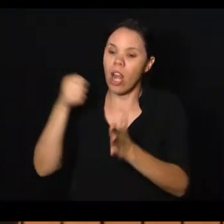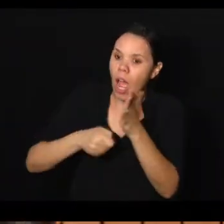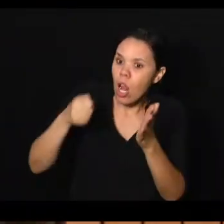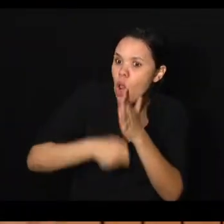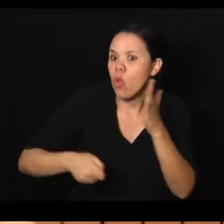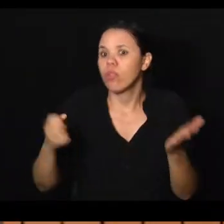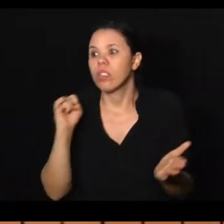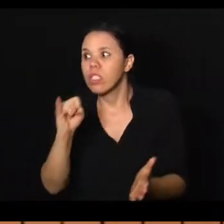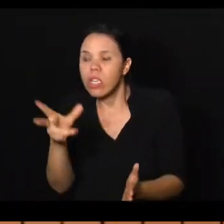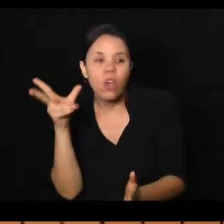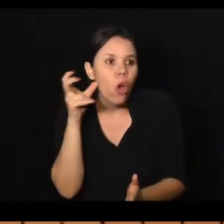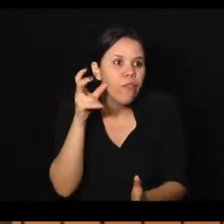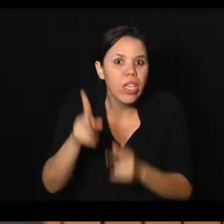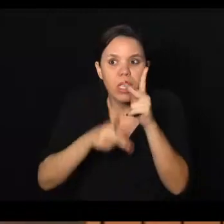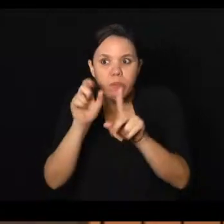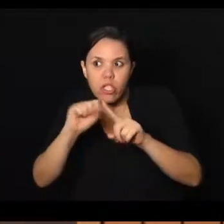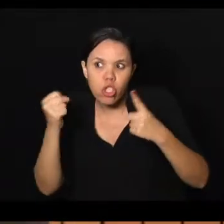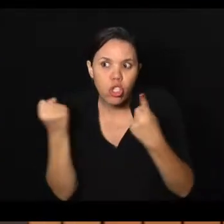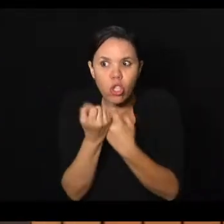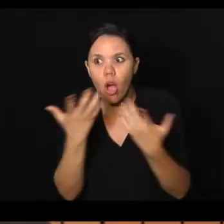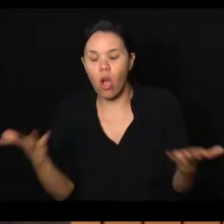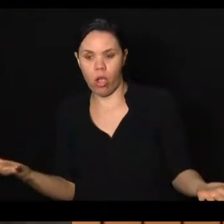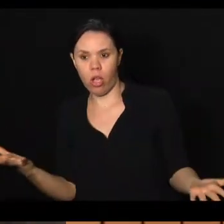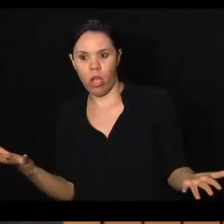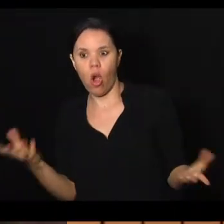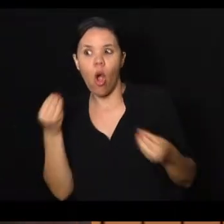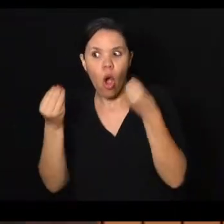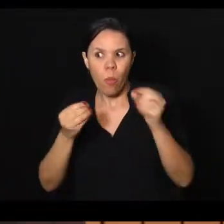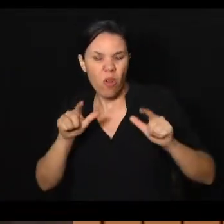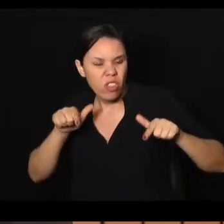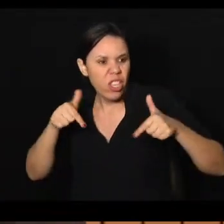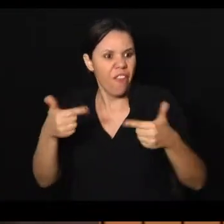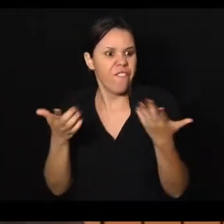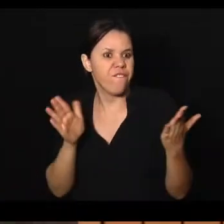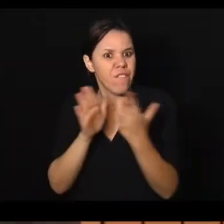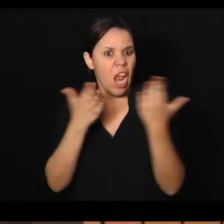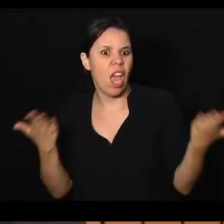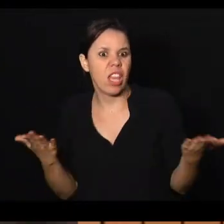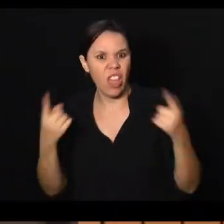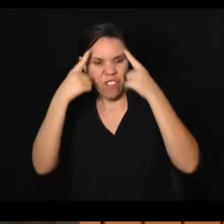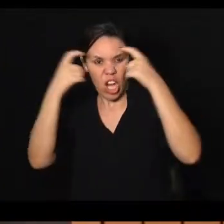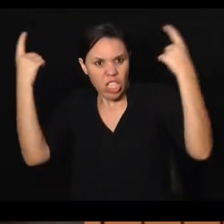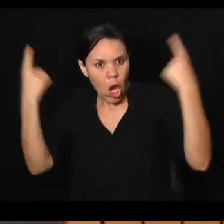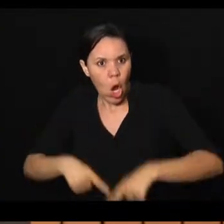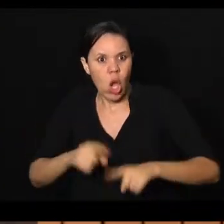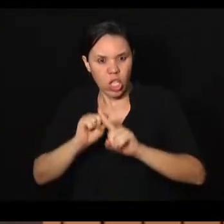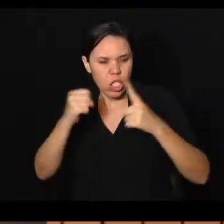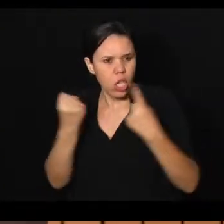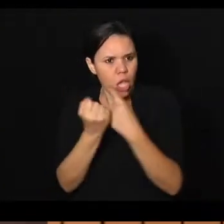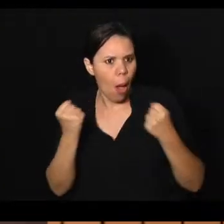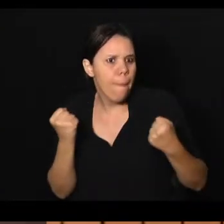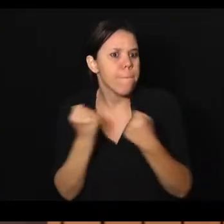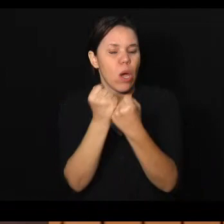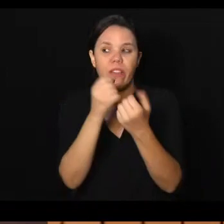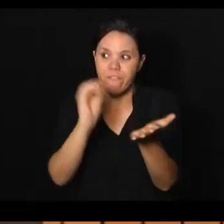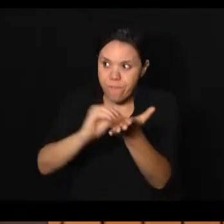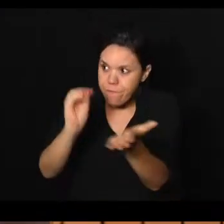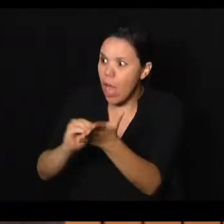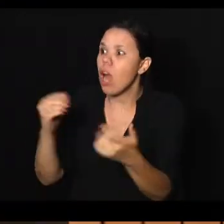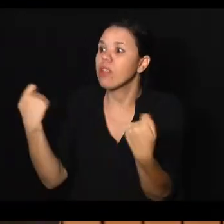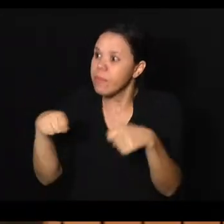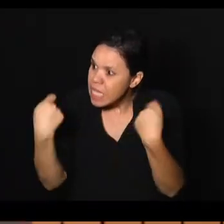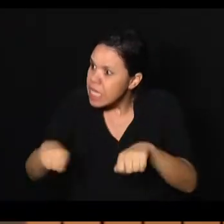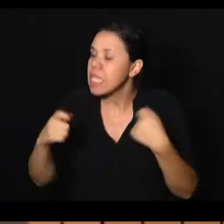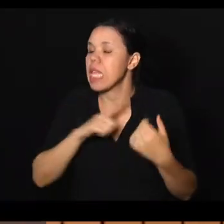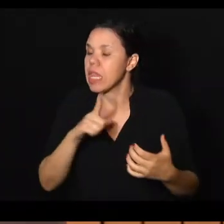ouvir a sociedade. Não se enfrenta a violência contra a mulher sem o apoio das câmaras de